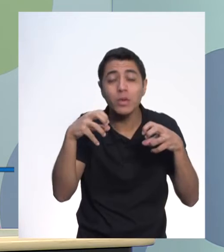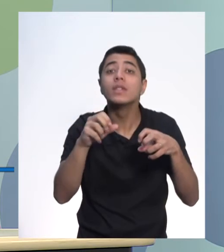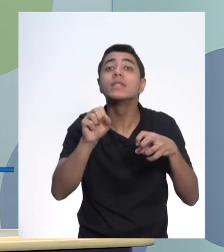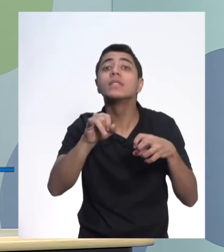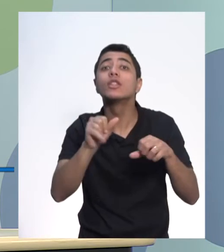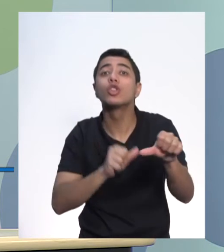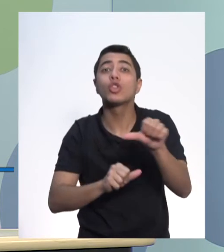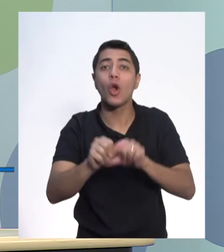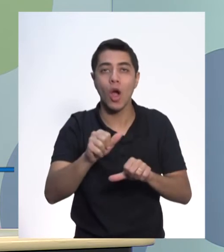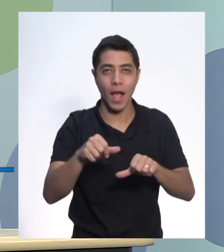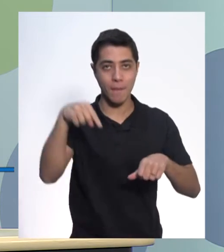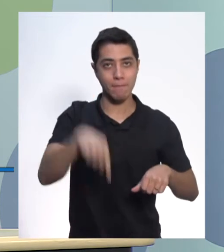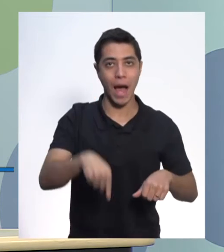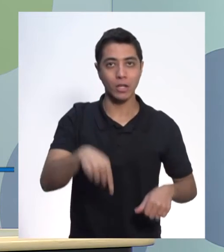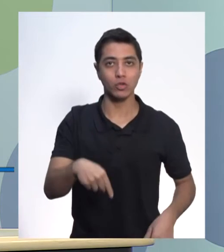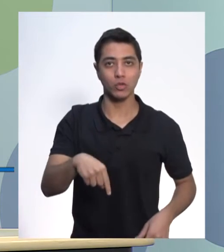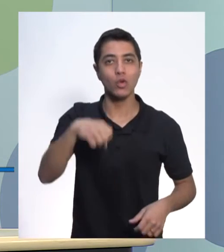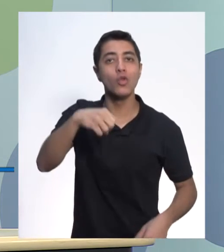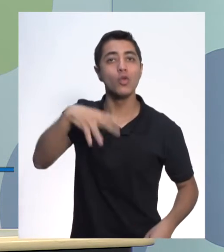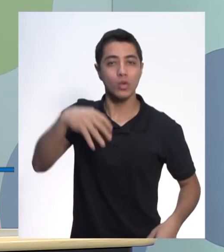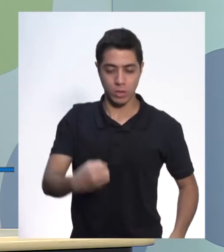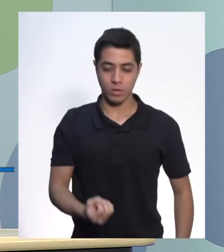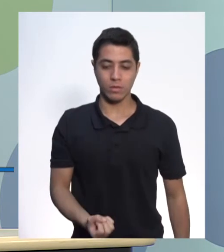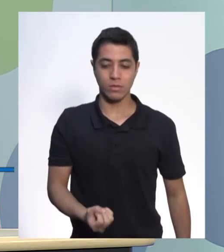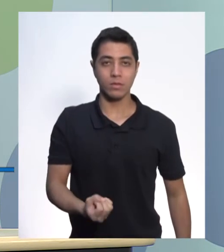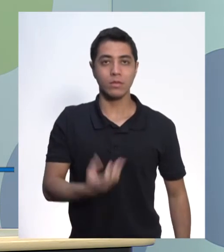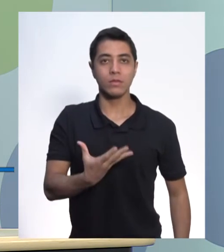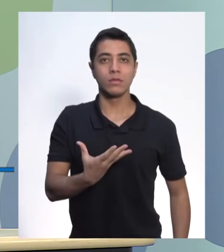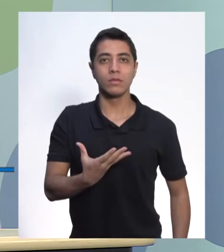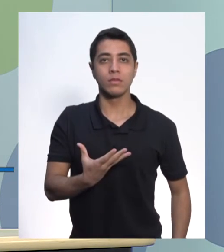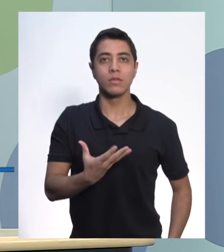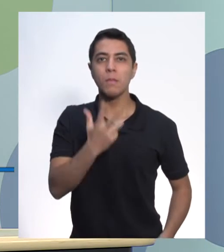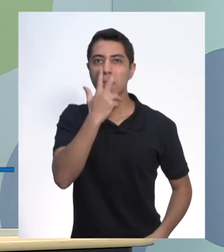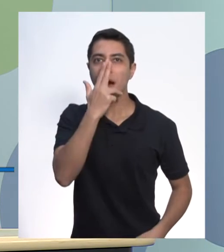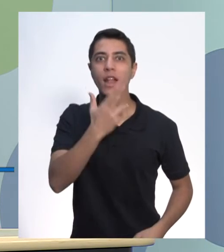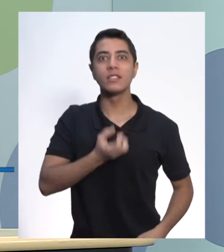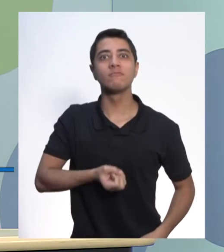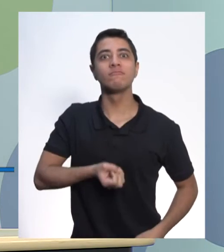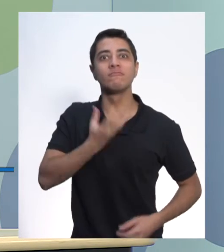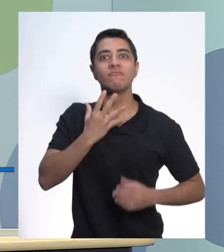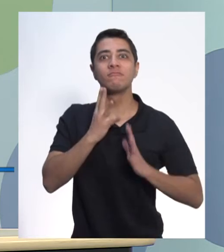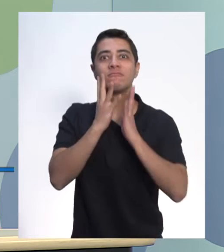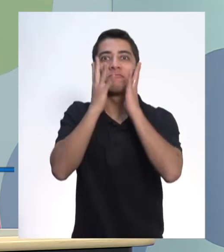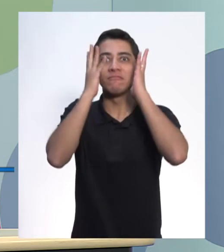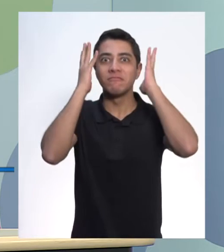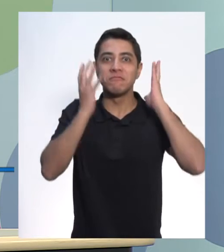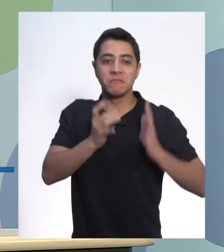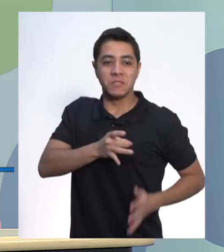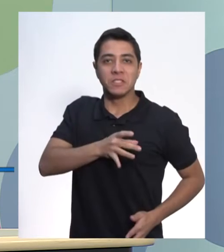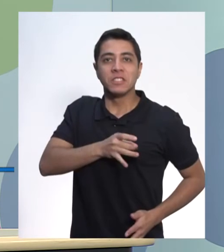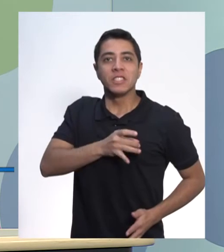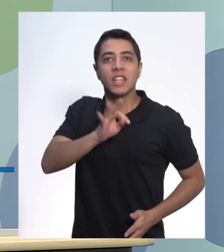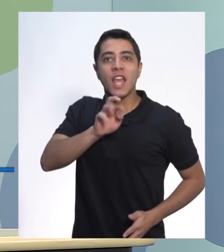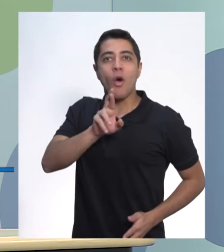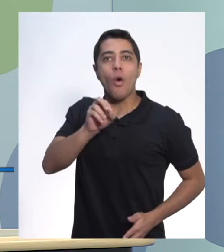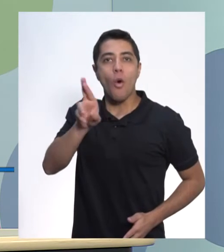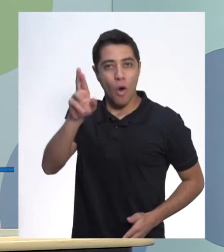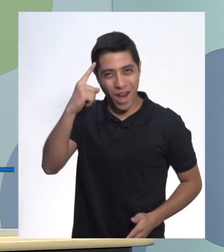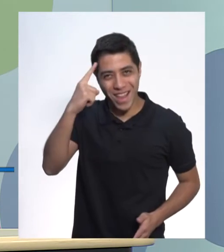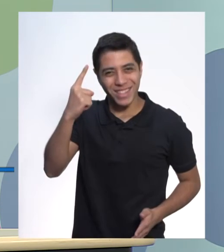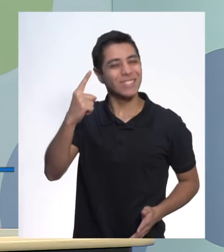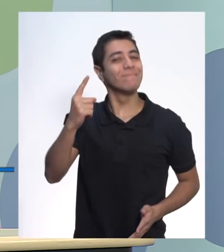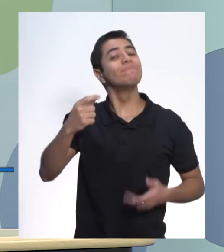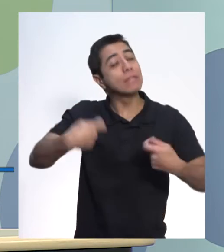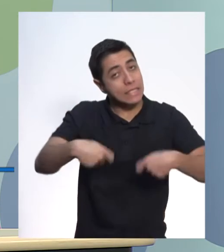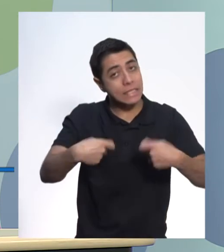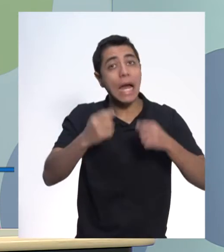A iluminação marcando o rosto, iluminando os contornos da face, mas aquela luz de terror. Então é importante composição da iluminação